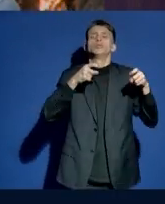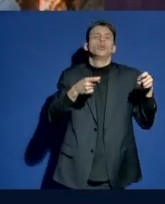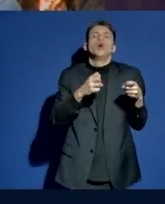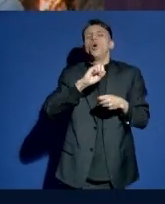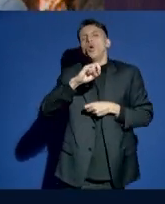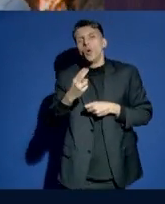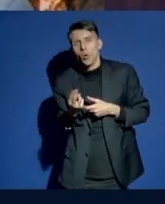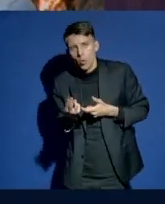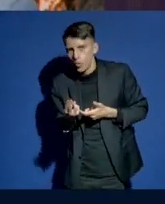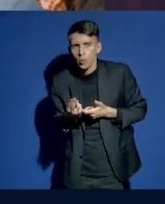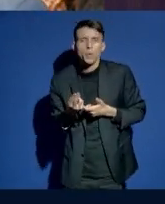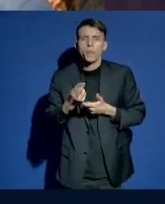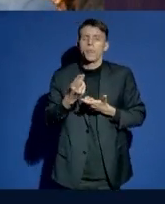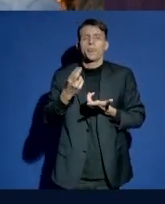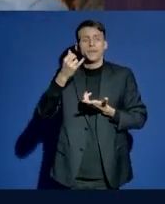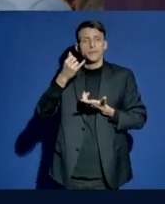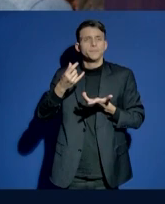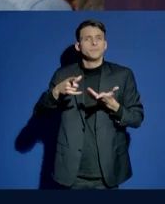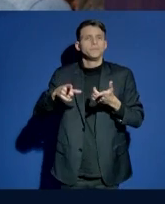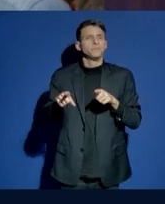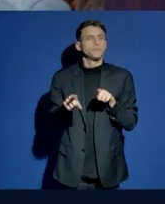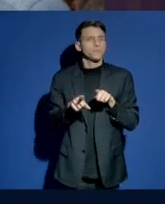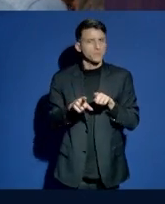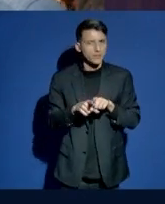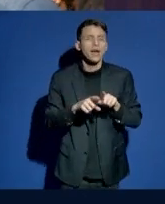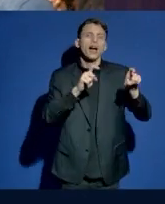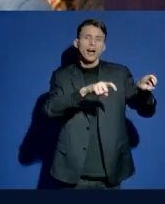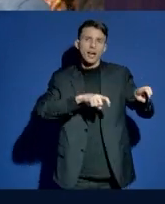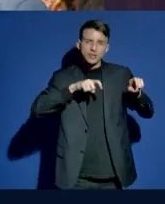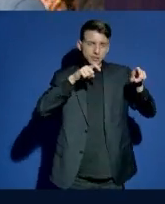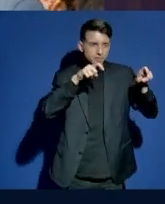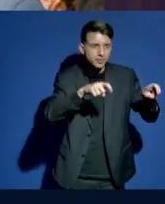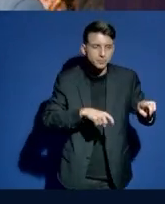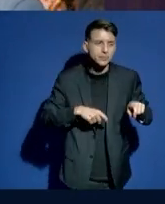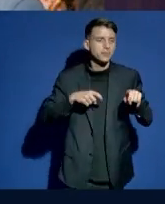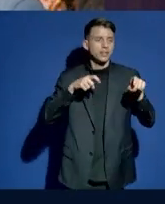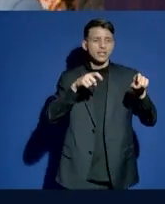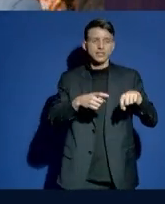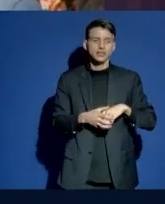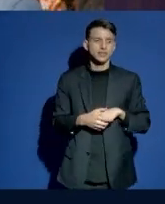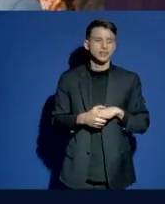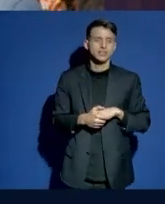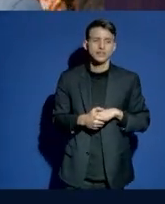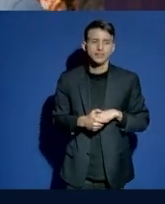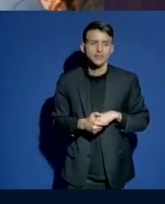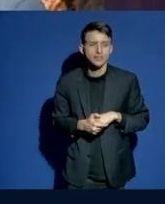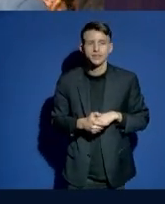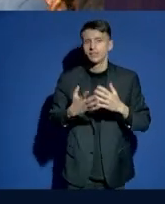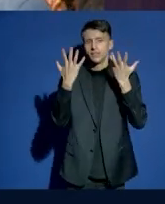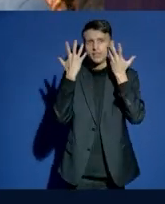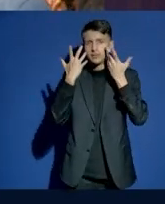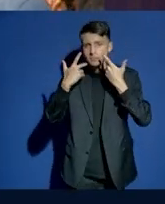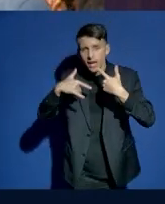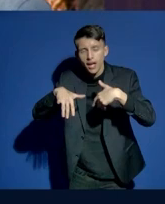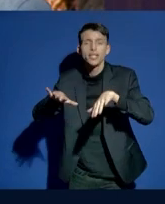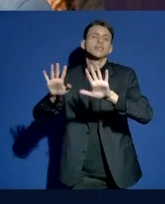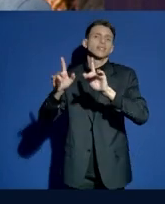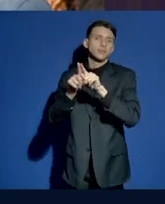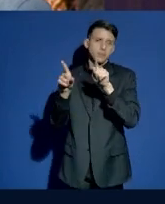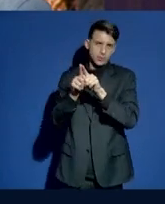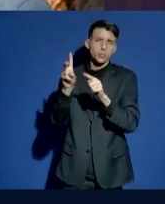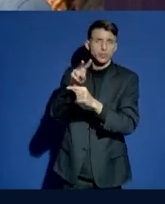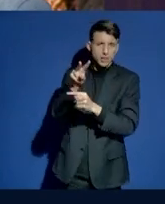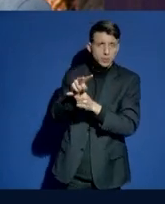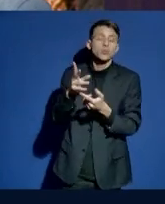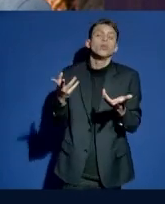seja pecuária, também dentro das propriedades. Então, acho que foi essa somatória, quando a gente olha para essa tendência, né, de taxa de